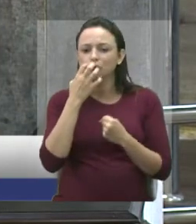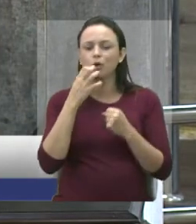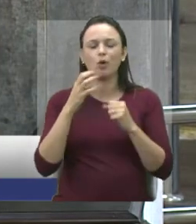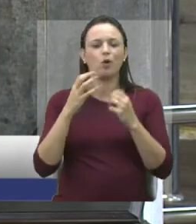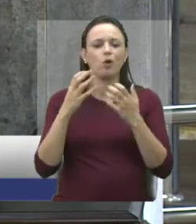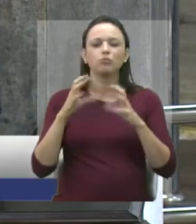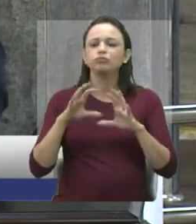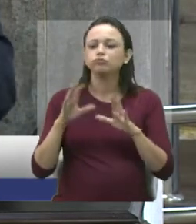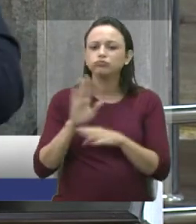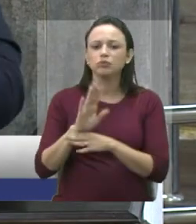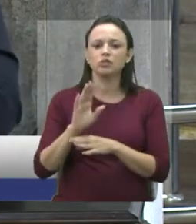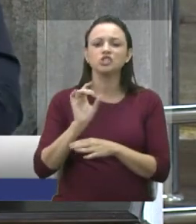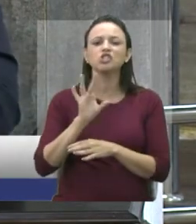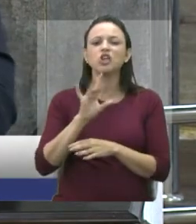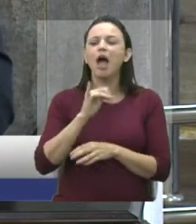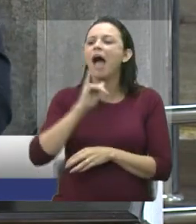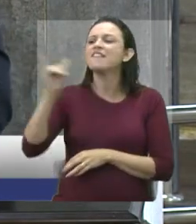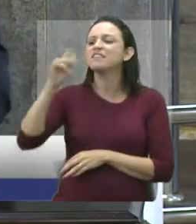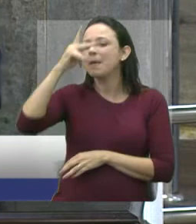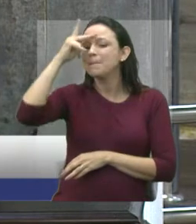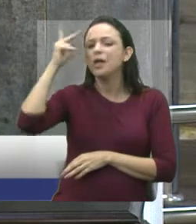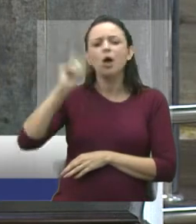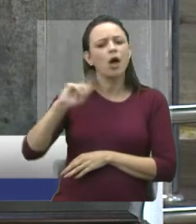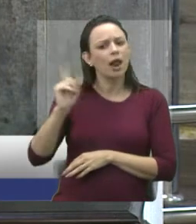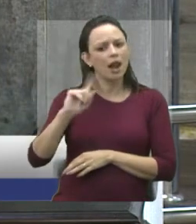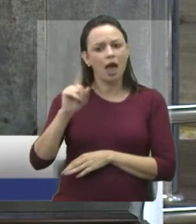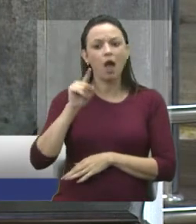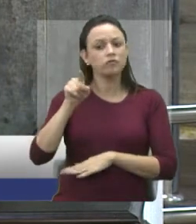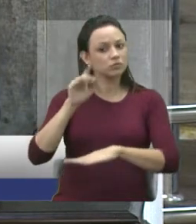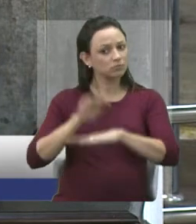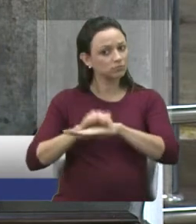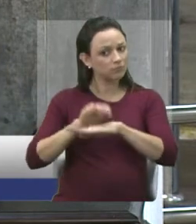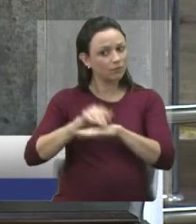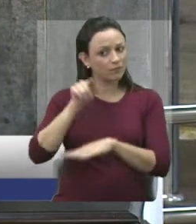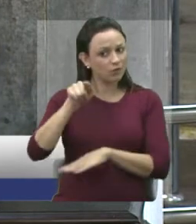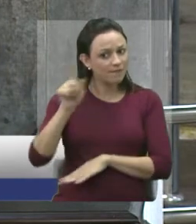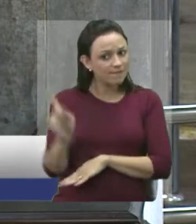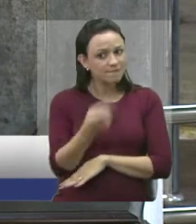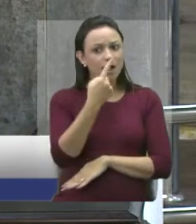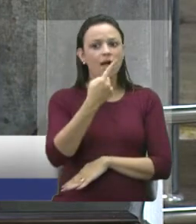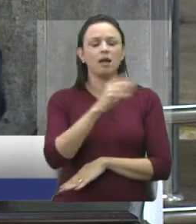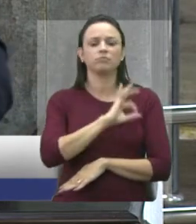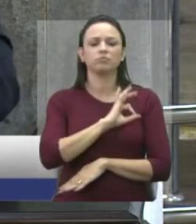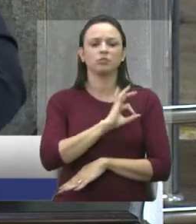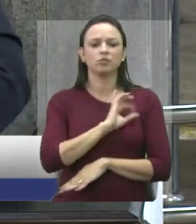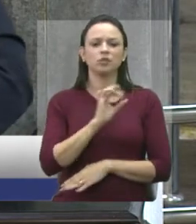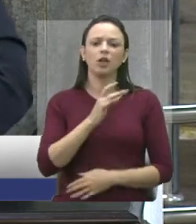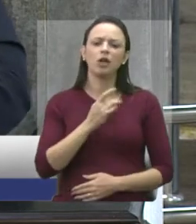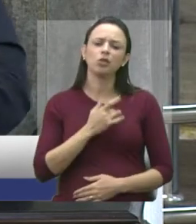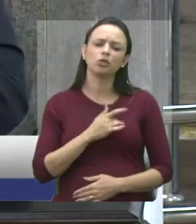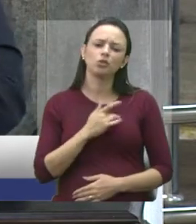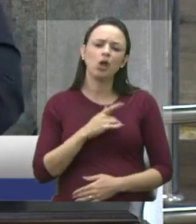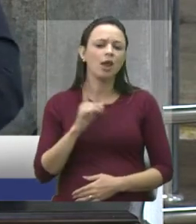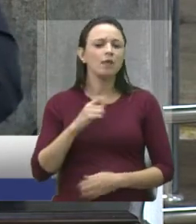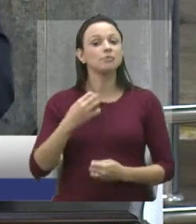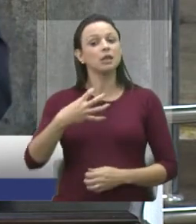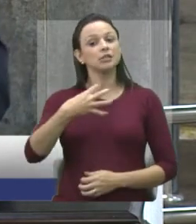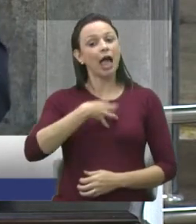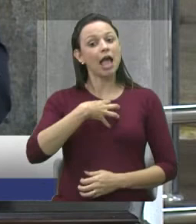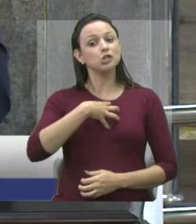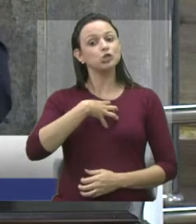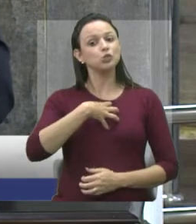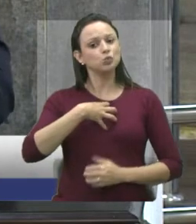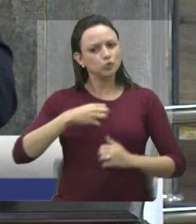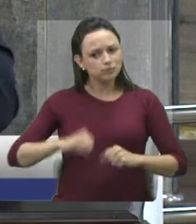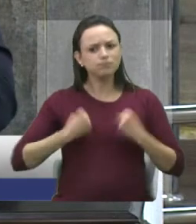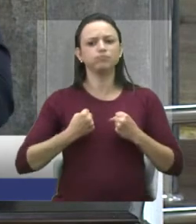passar para outra pessoa, não adianta, que a gente sempre fala na proteção, não adianta ter dó, tem que ter atitude. E graças a